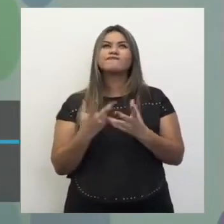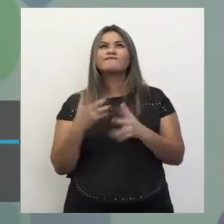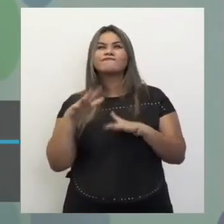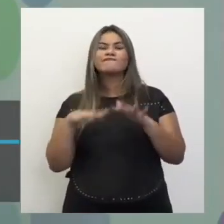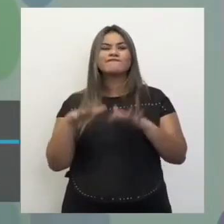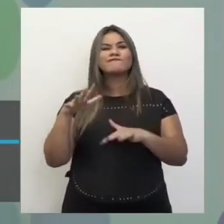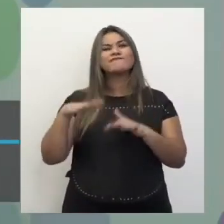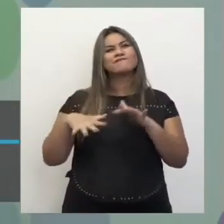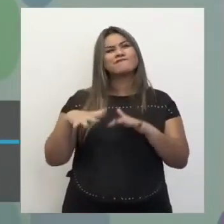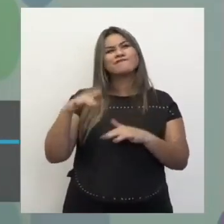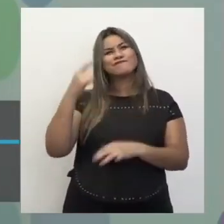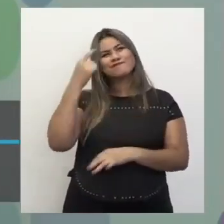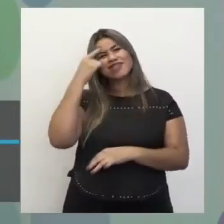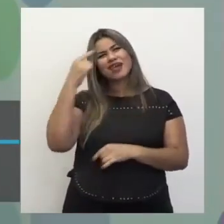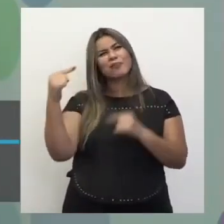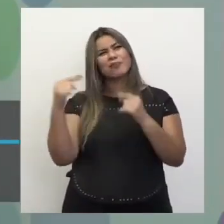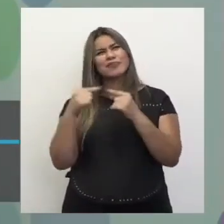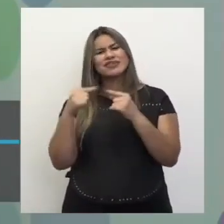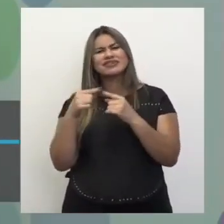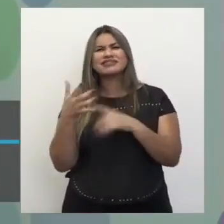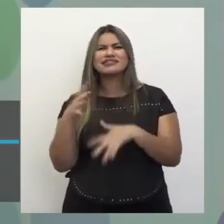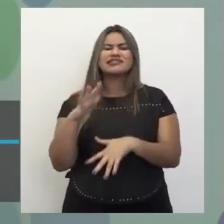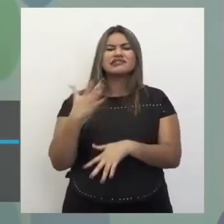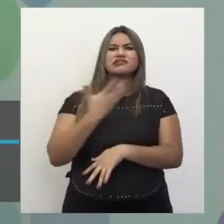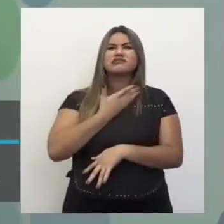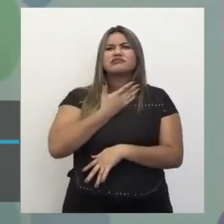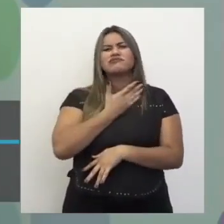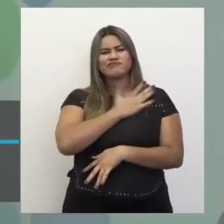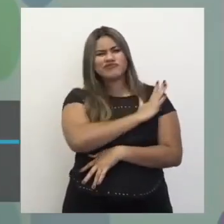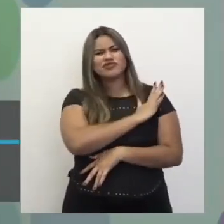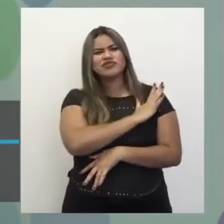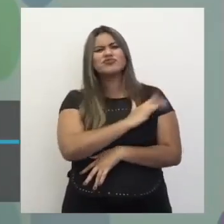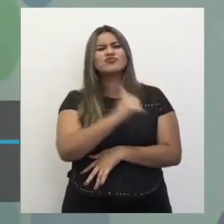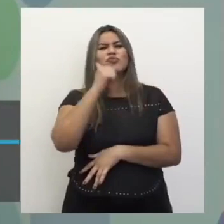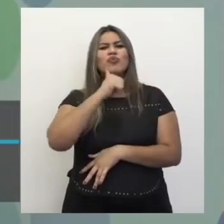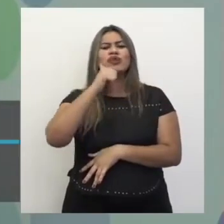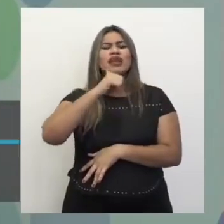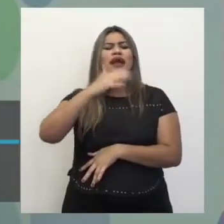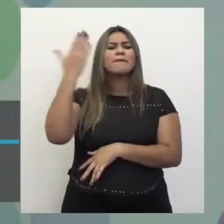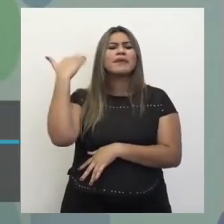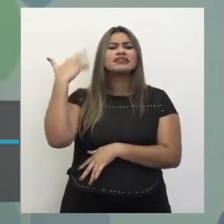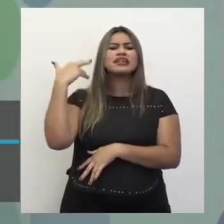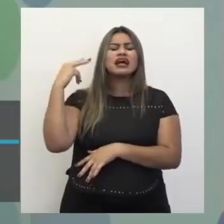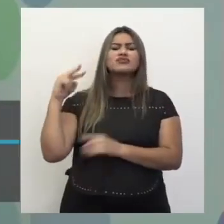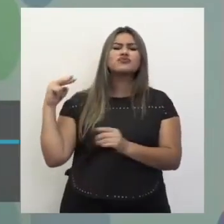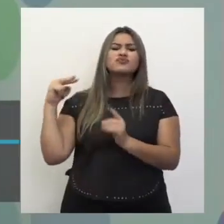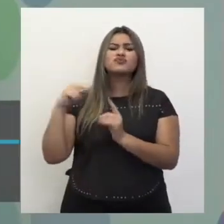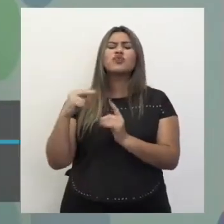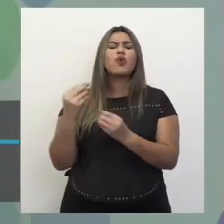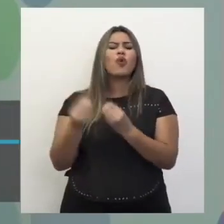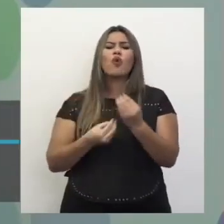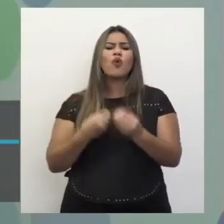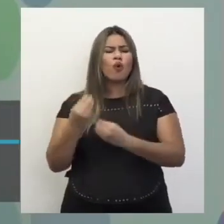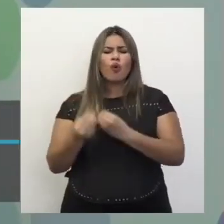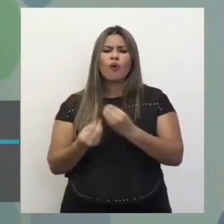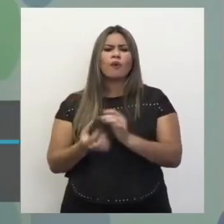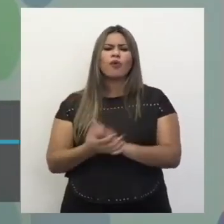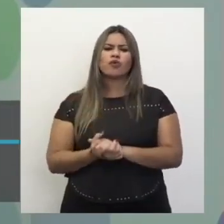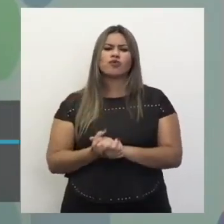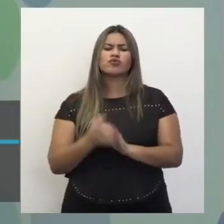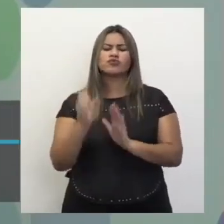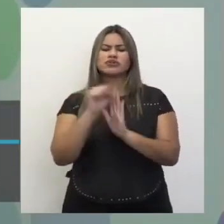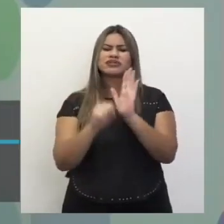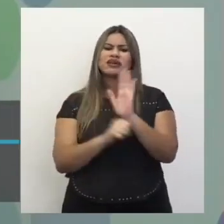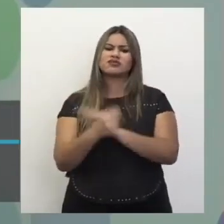mais preconceituoso, digamos assim, né? Como que a mulher era vista lá no início, na primeira metade, melhor dizendo, do